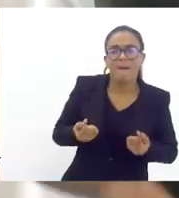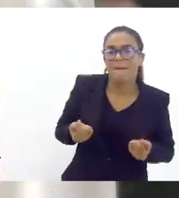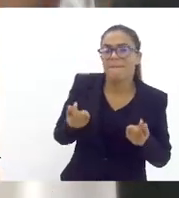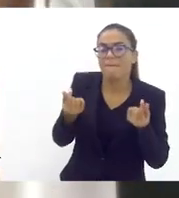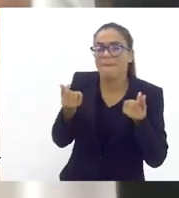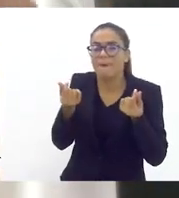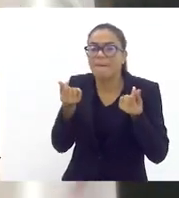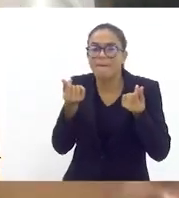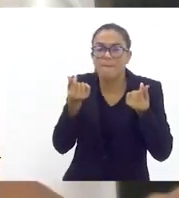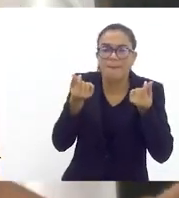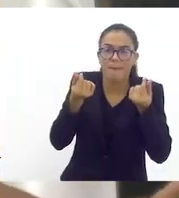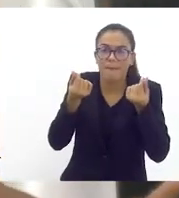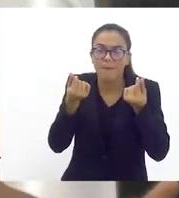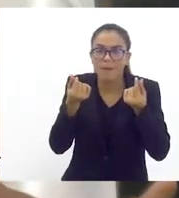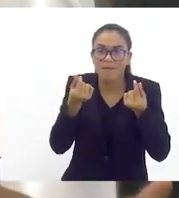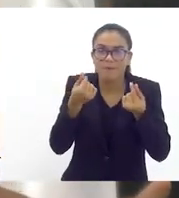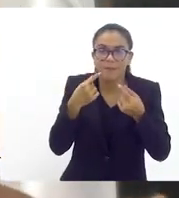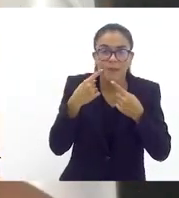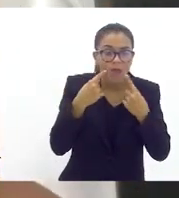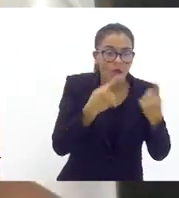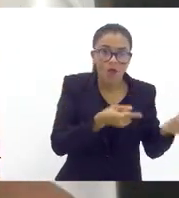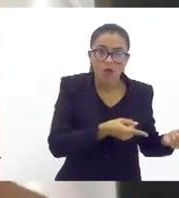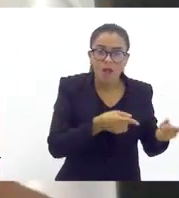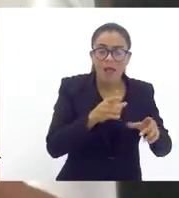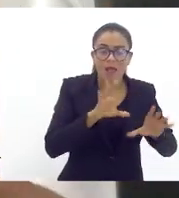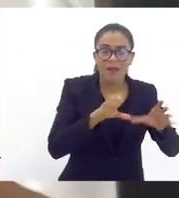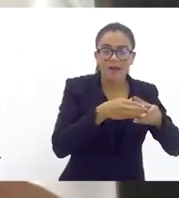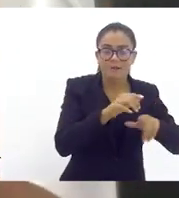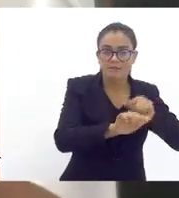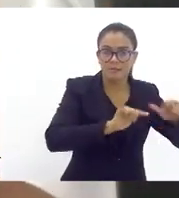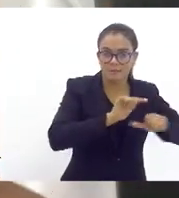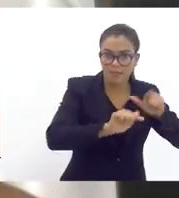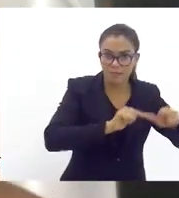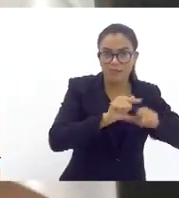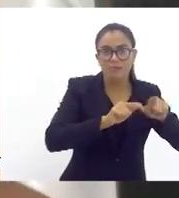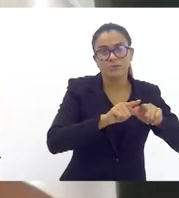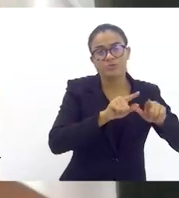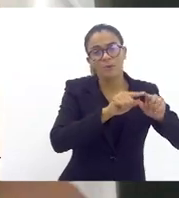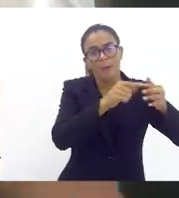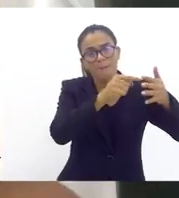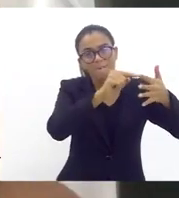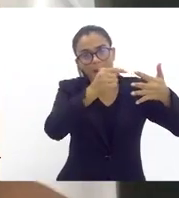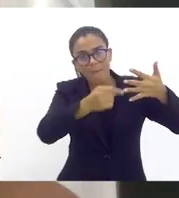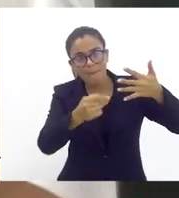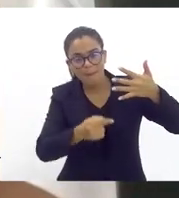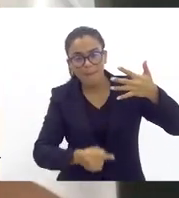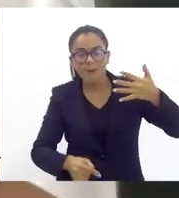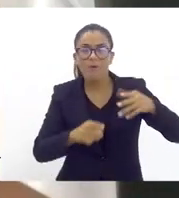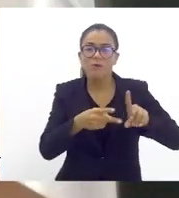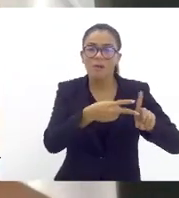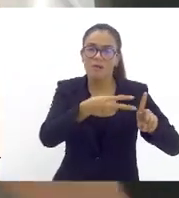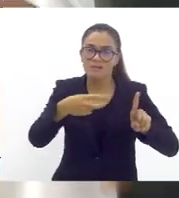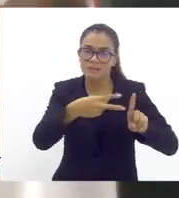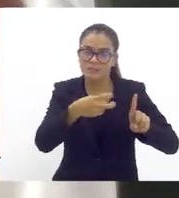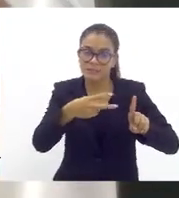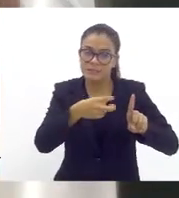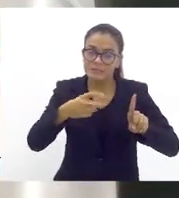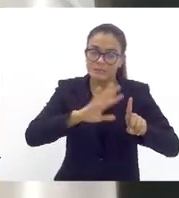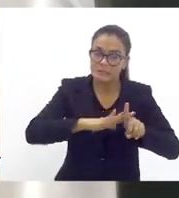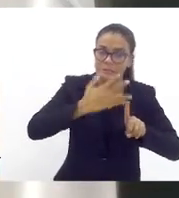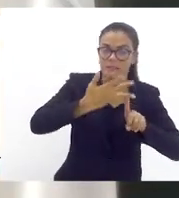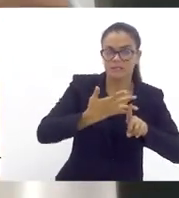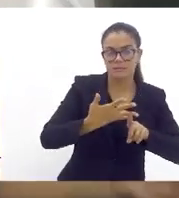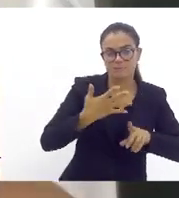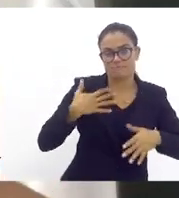burguesia empreendam a cisão da classe trabalhadora e, sobre esses segmentos mais vulneráveis, uma hiperexploração maior, colocando